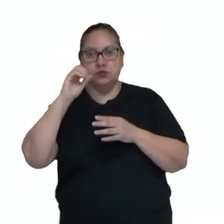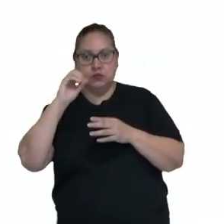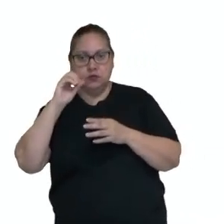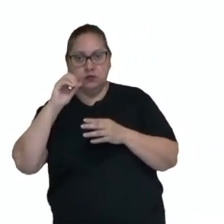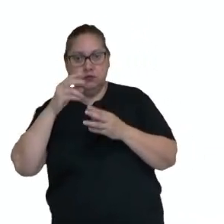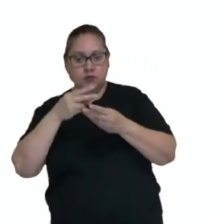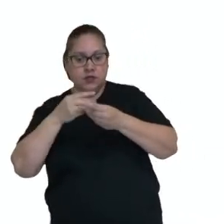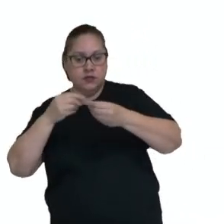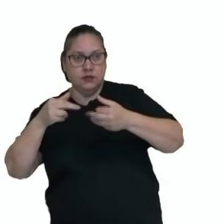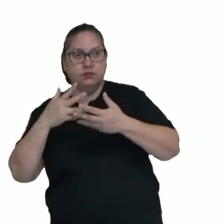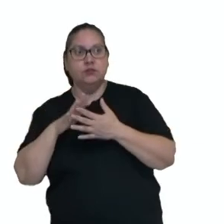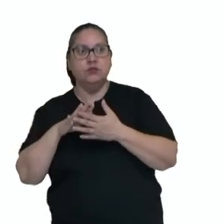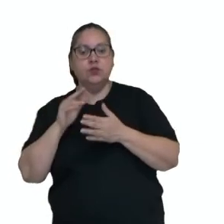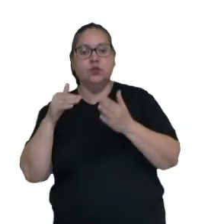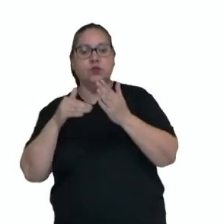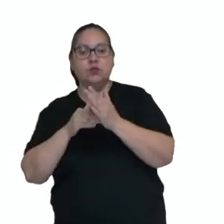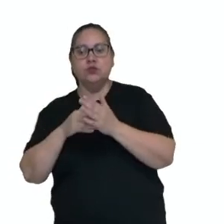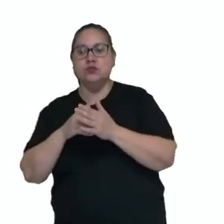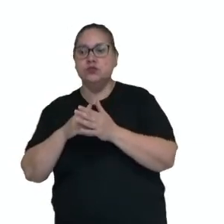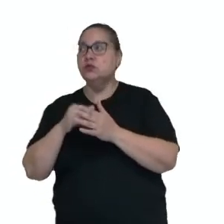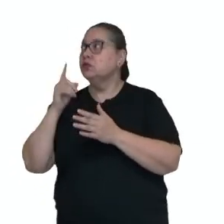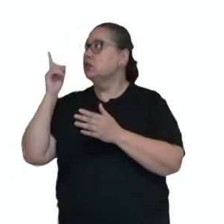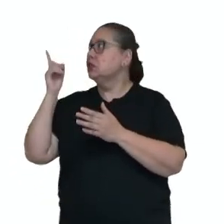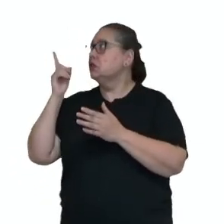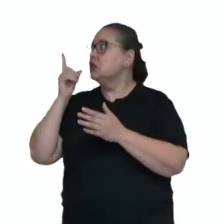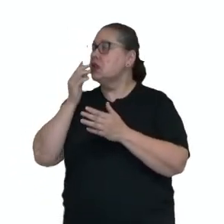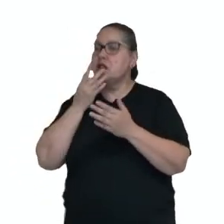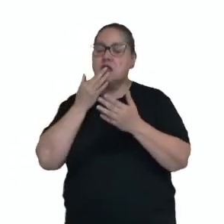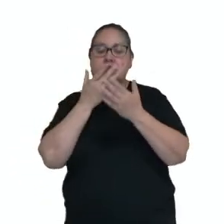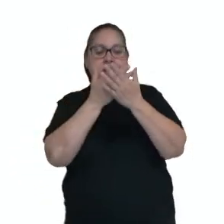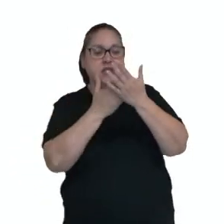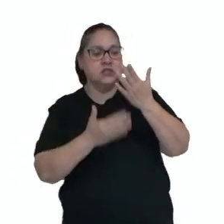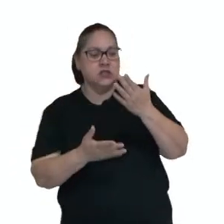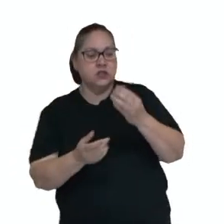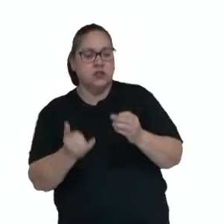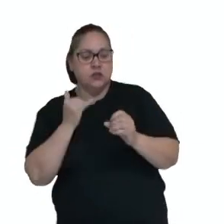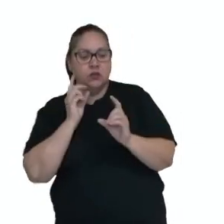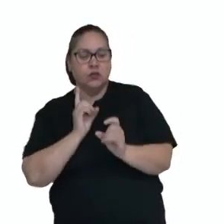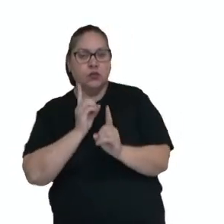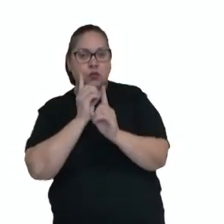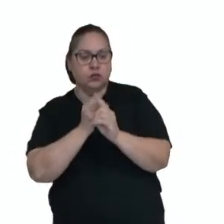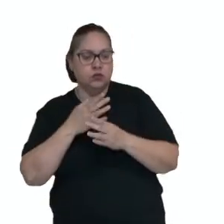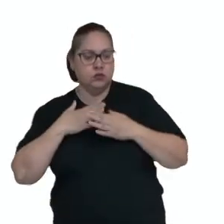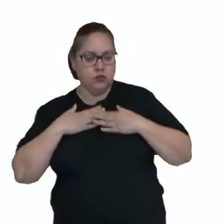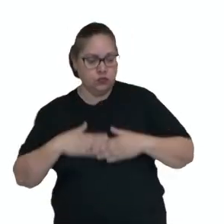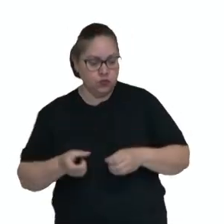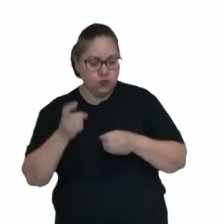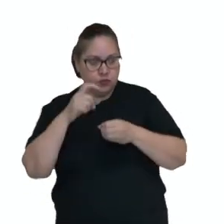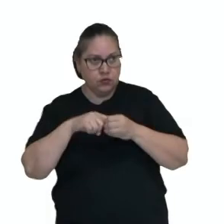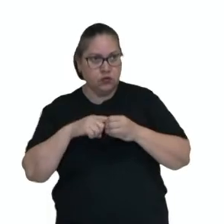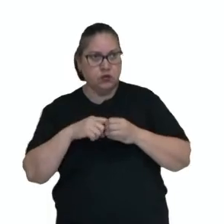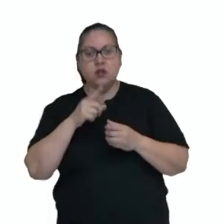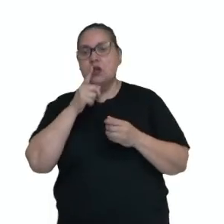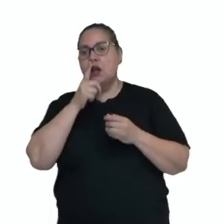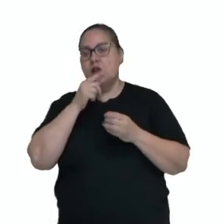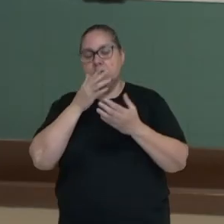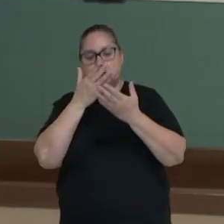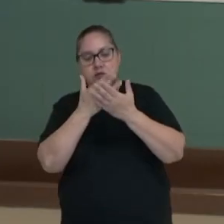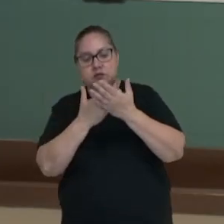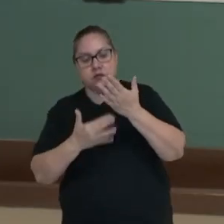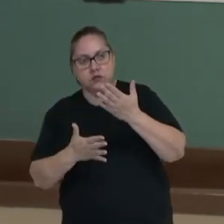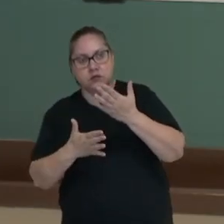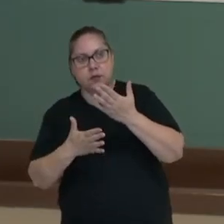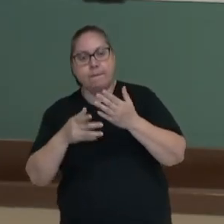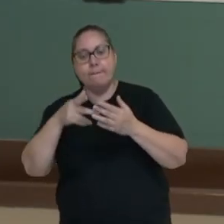sais minerais. E por último, o sangue que nós encontramos no nosso corpo, pois no sangue nós vamos encontrar